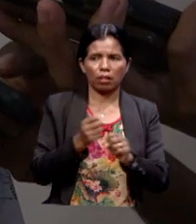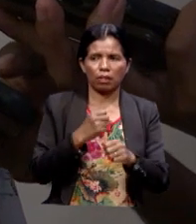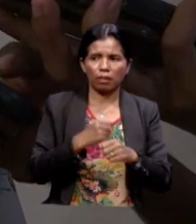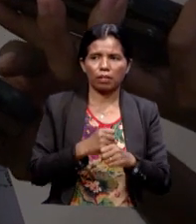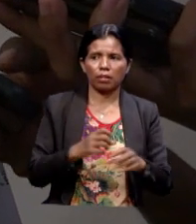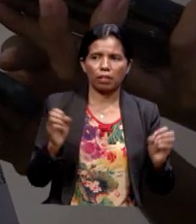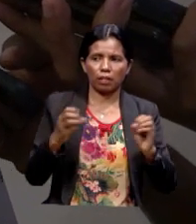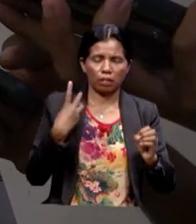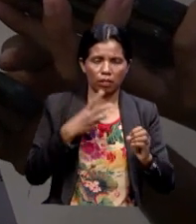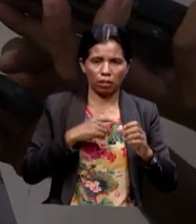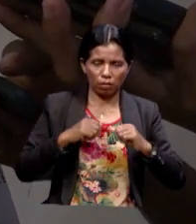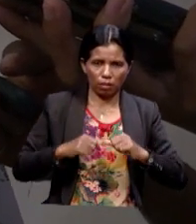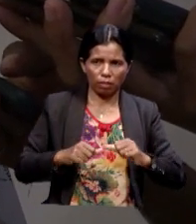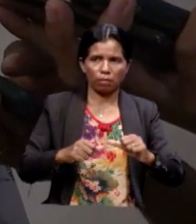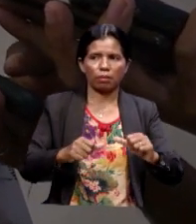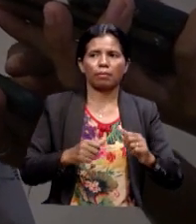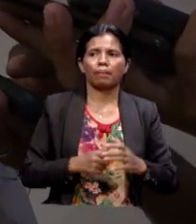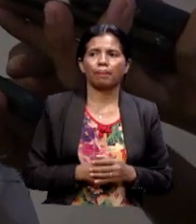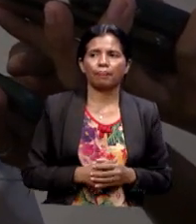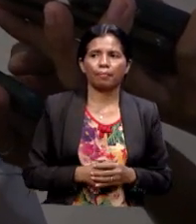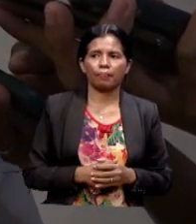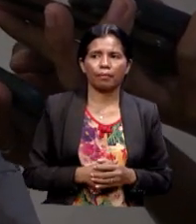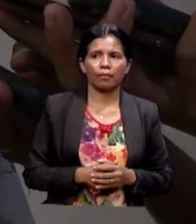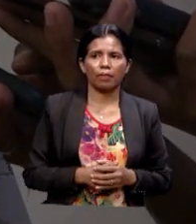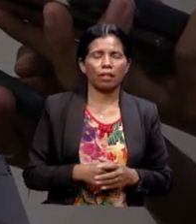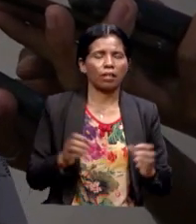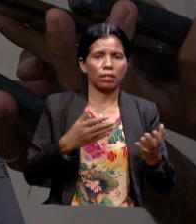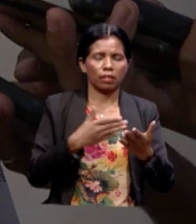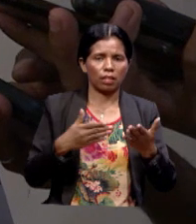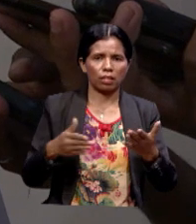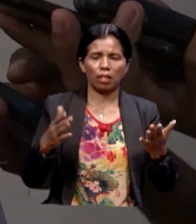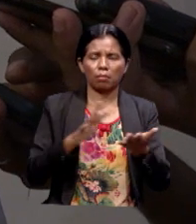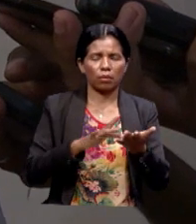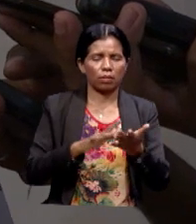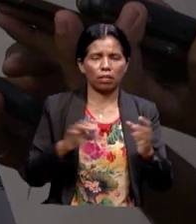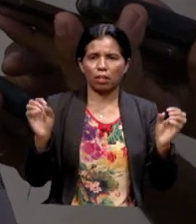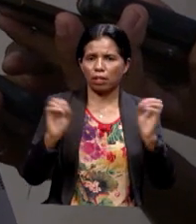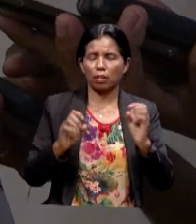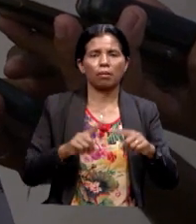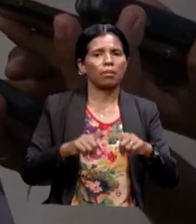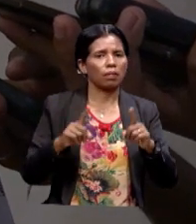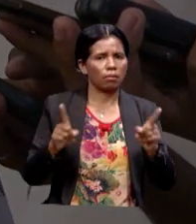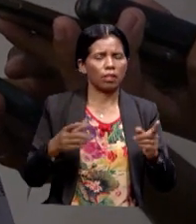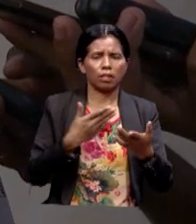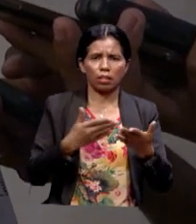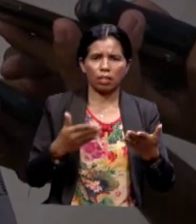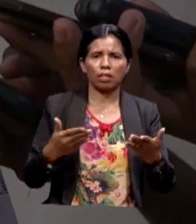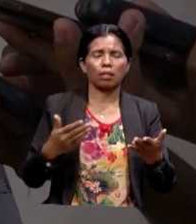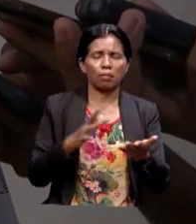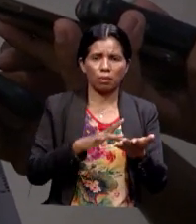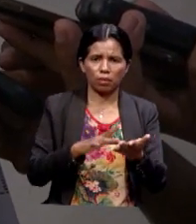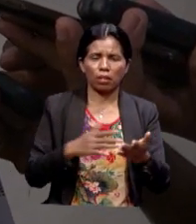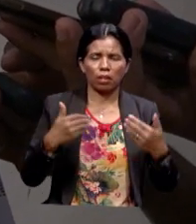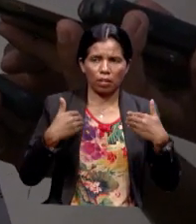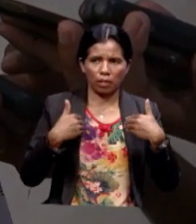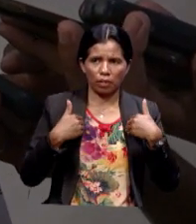continua prejudica a da produto sira de lá já ela dei mas bem da lá uma produto sira ia então se cari